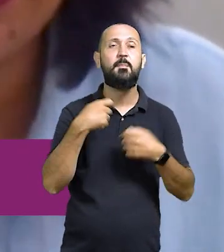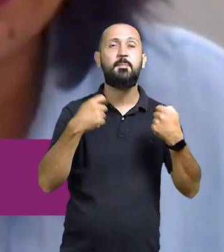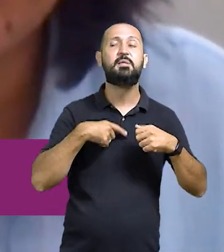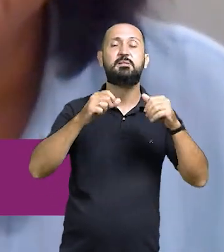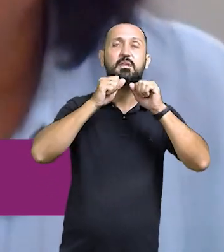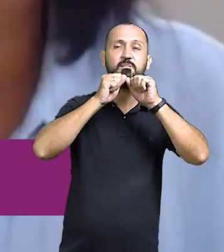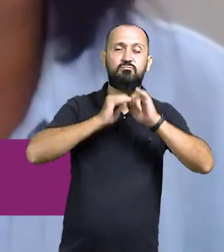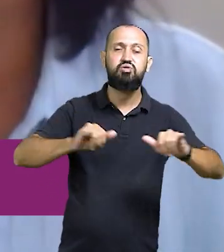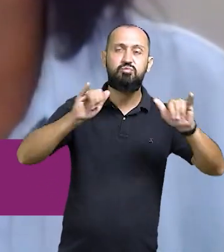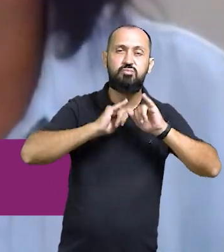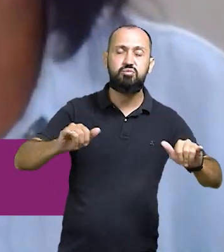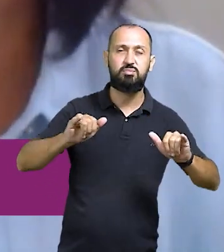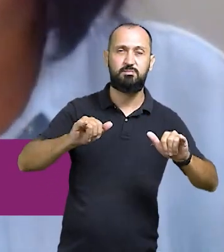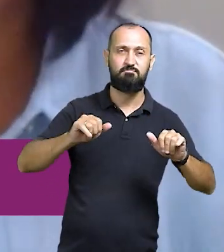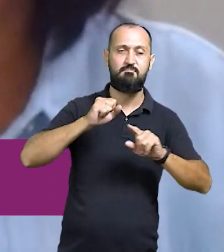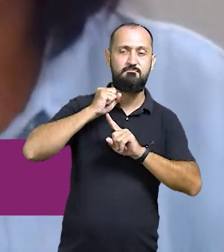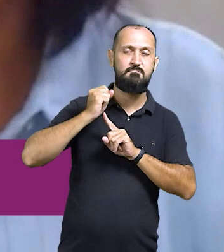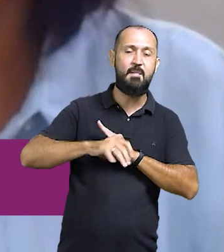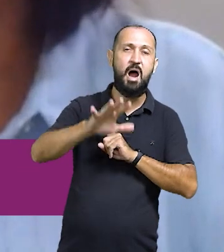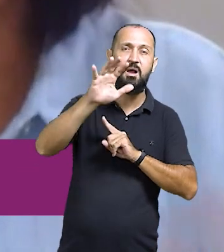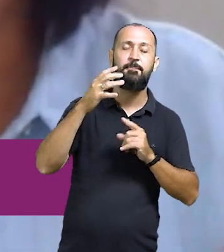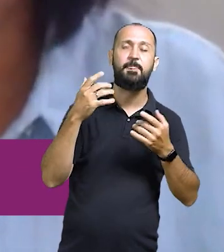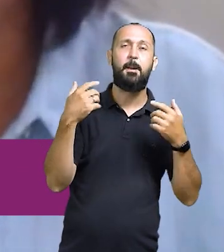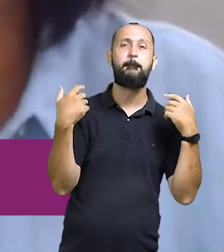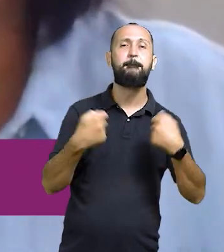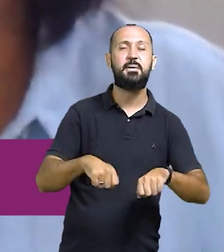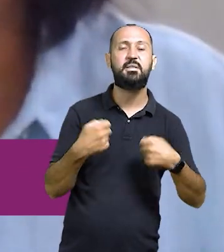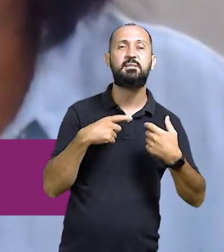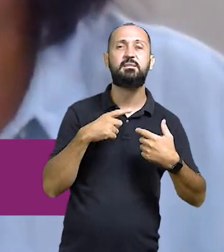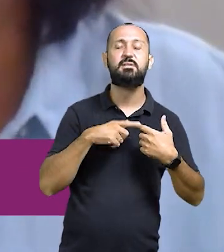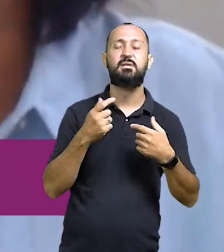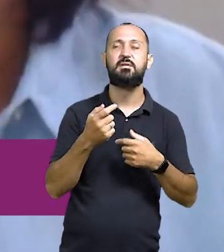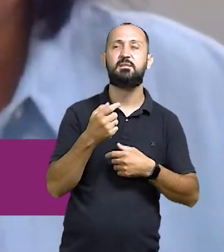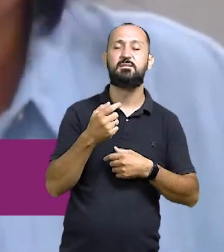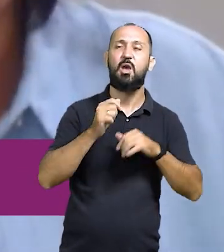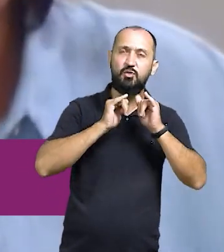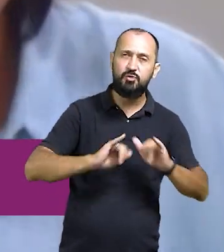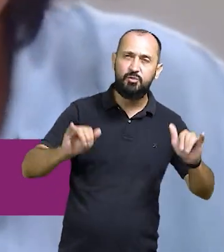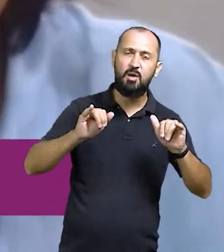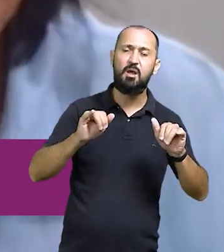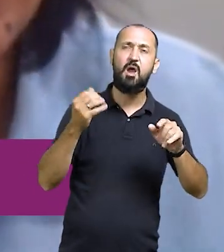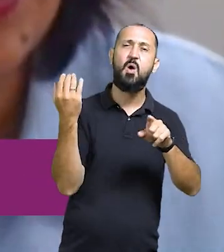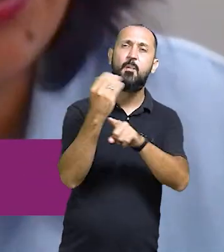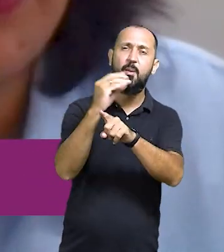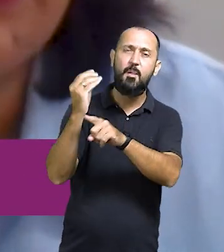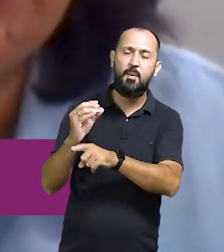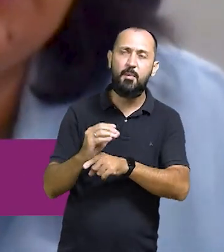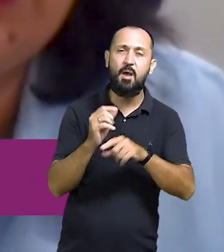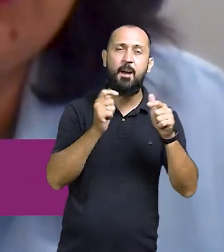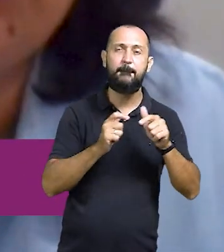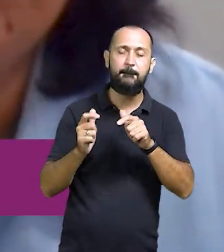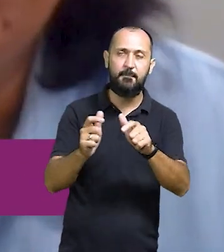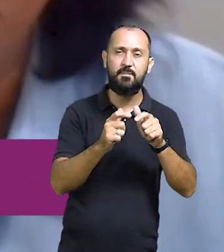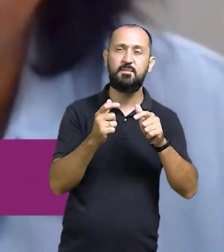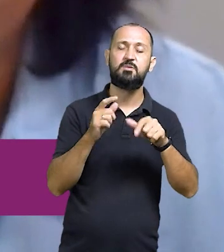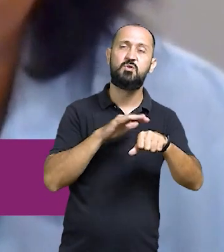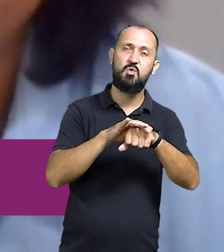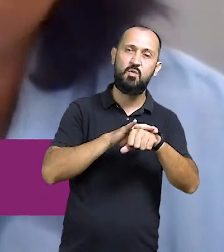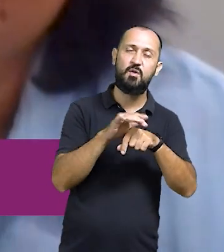espaços que ocupam, que é justificativo da violência. Então, as armas é um outro debate também que tem que ser